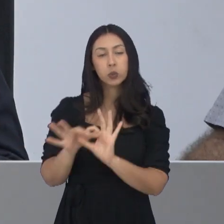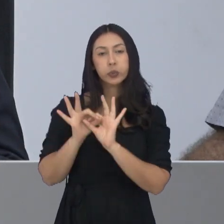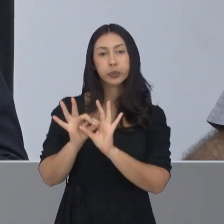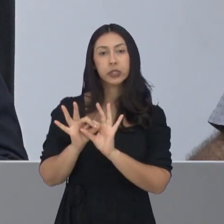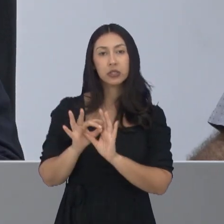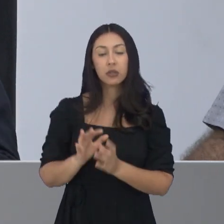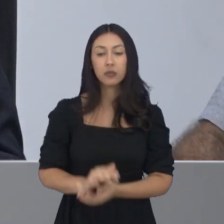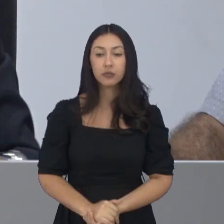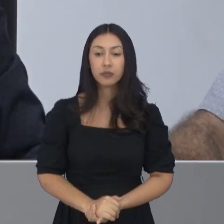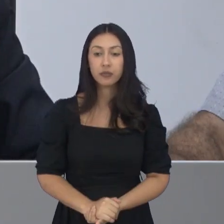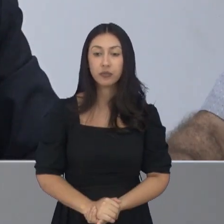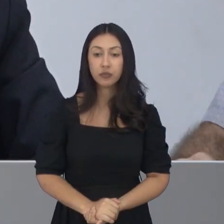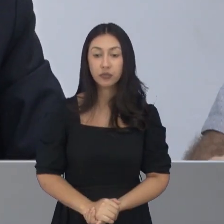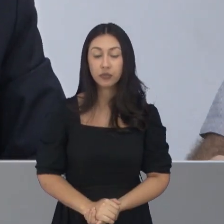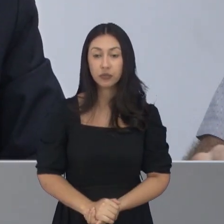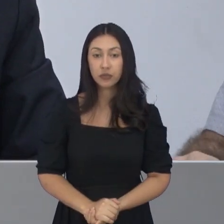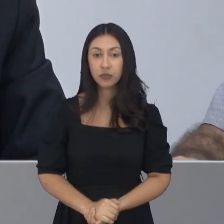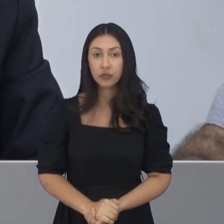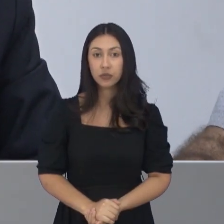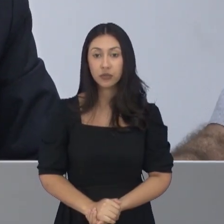unanimidade.